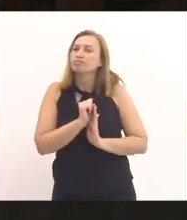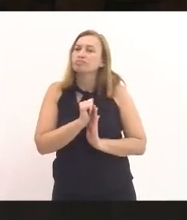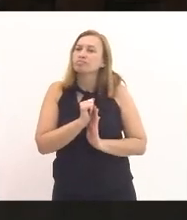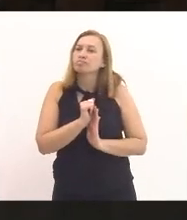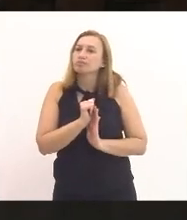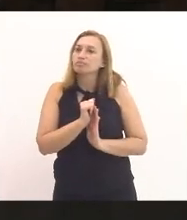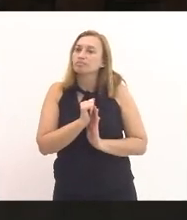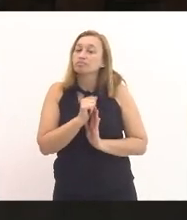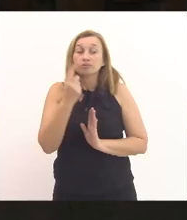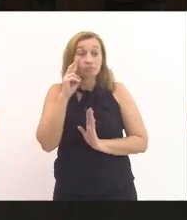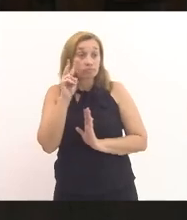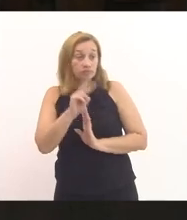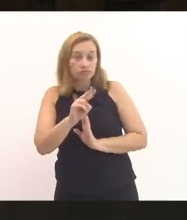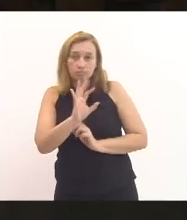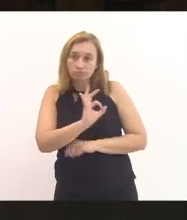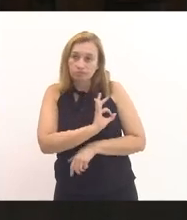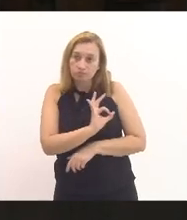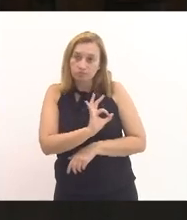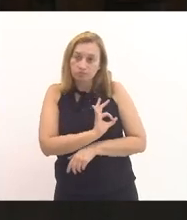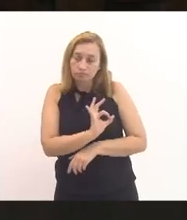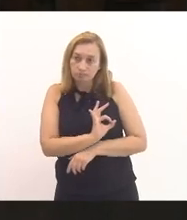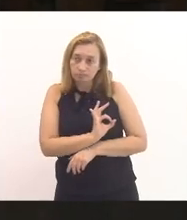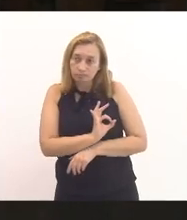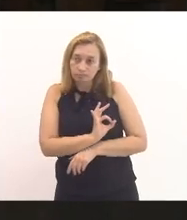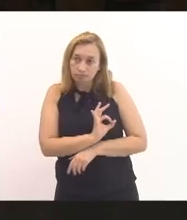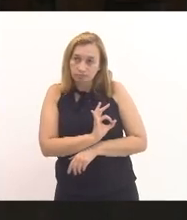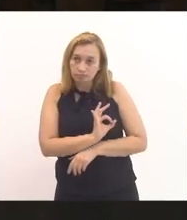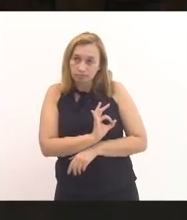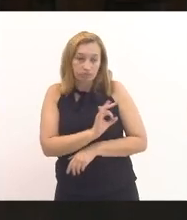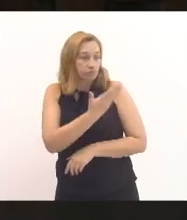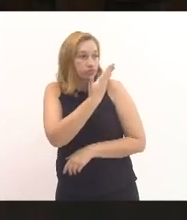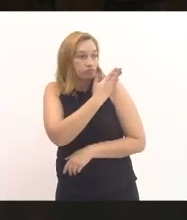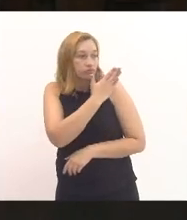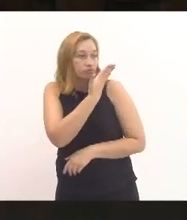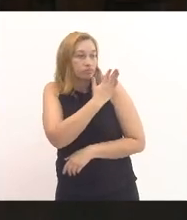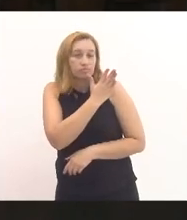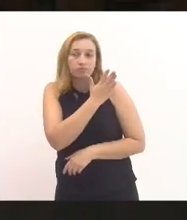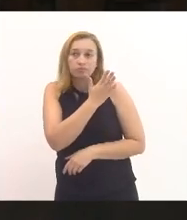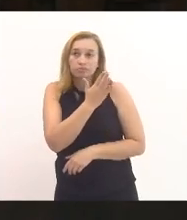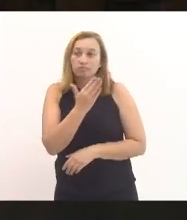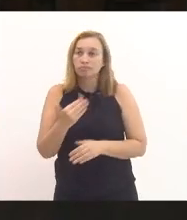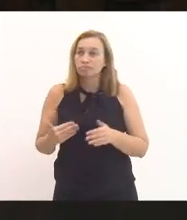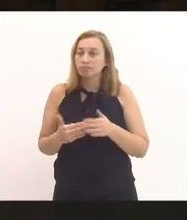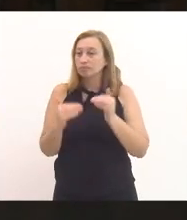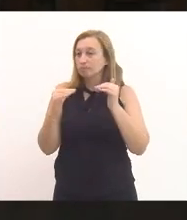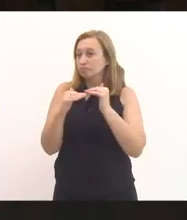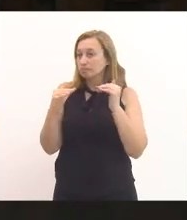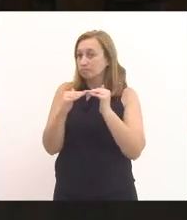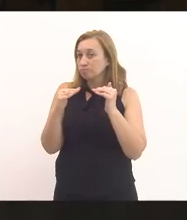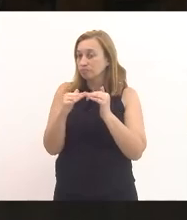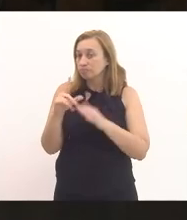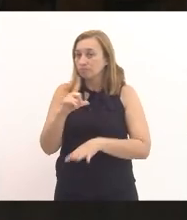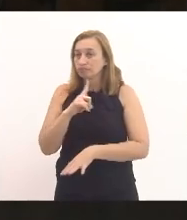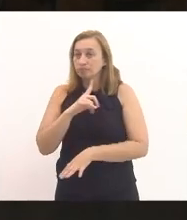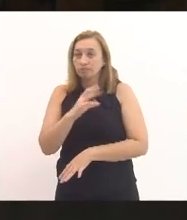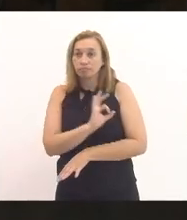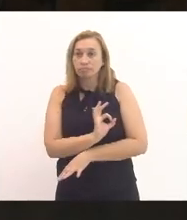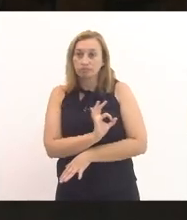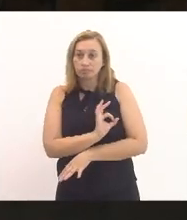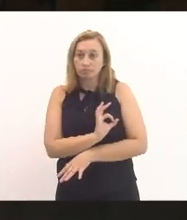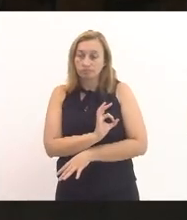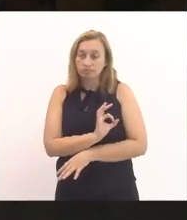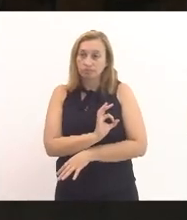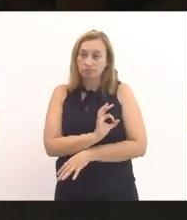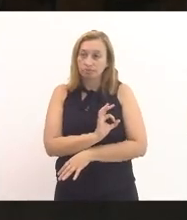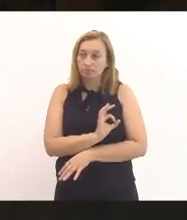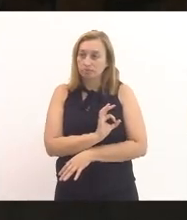tem que ver o policial de forma extremamente preconceituosa e que a ter concorda que existe a polícia